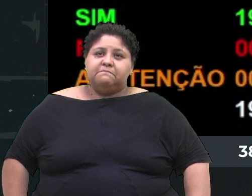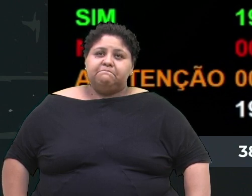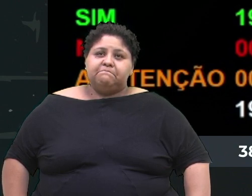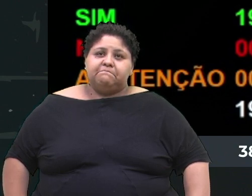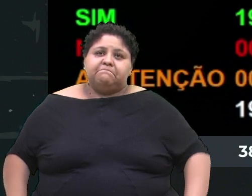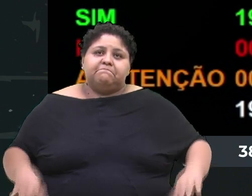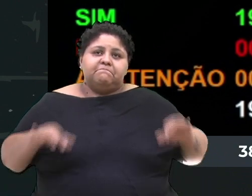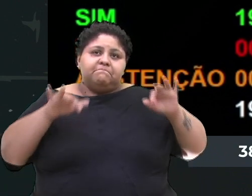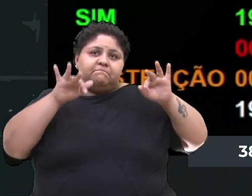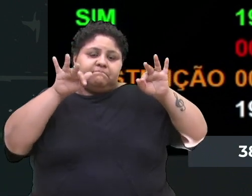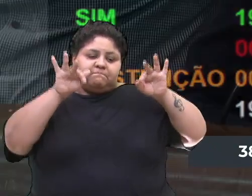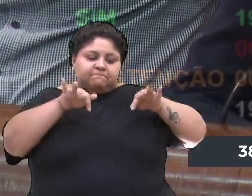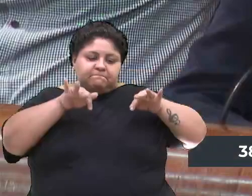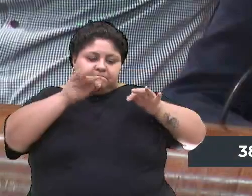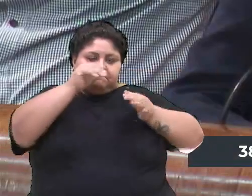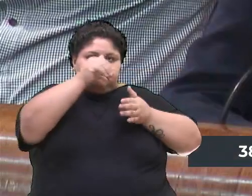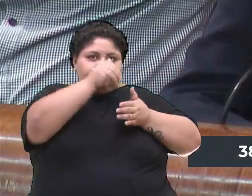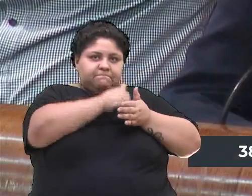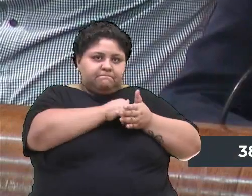Encerrada a discussão.